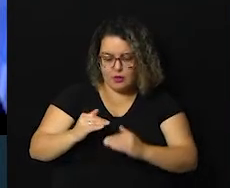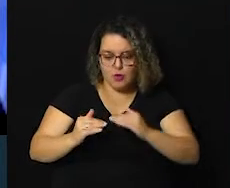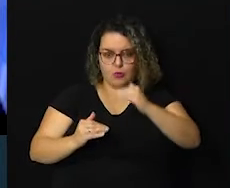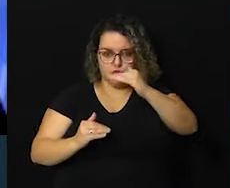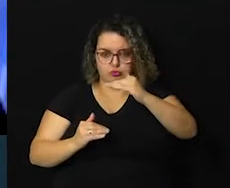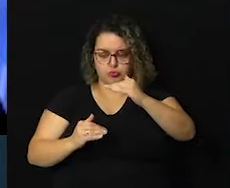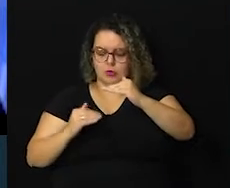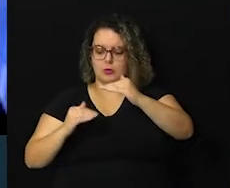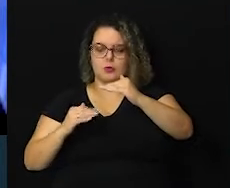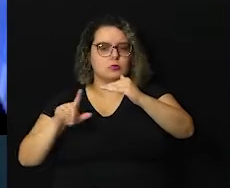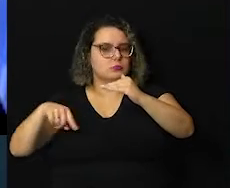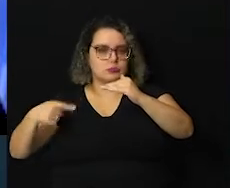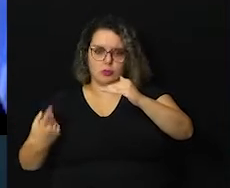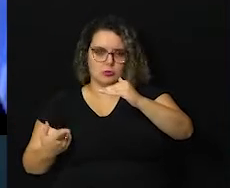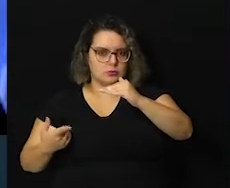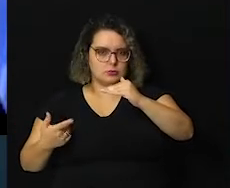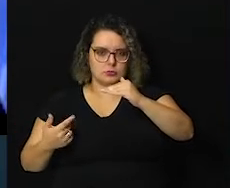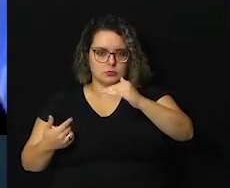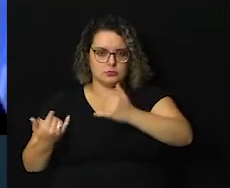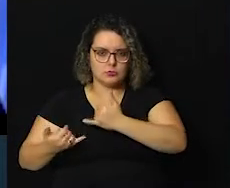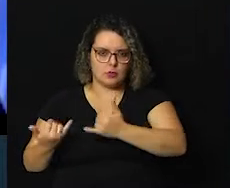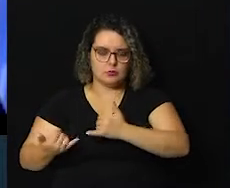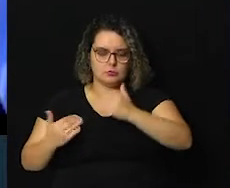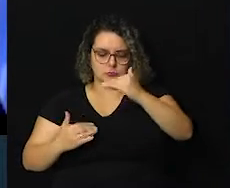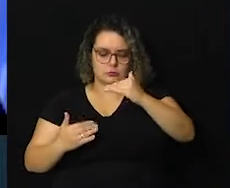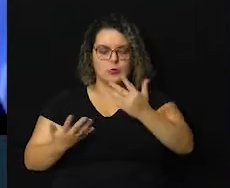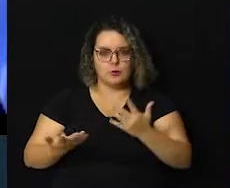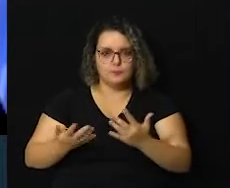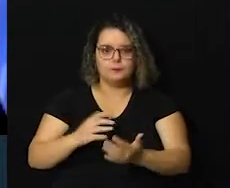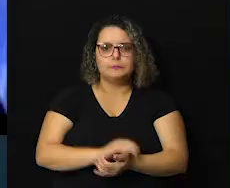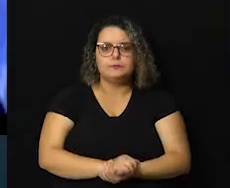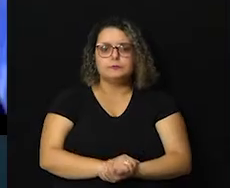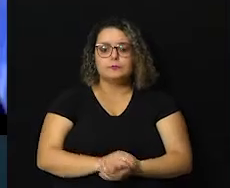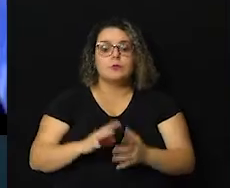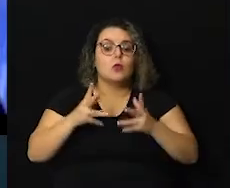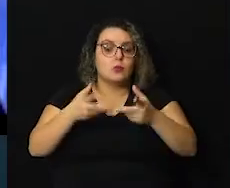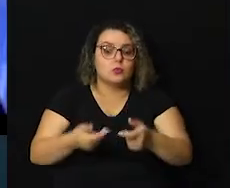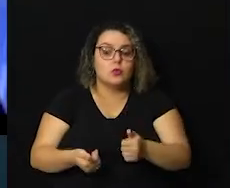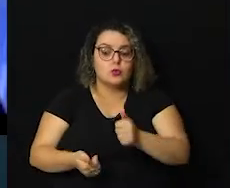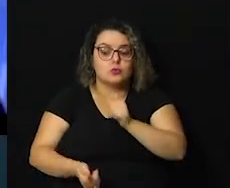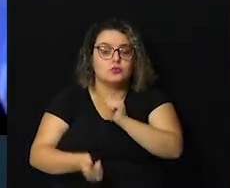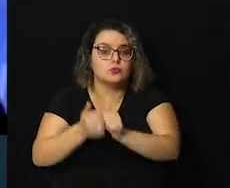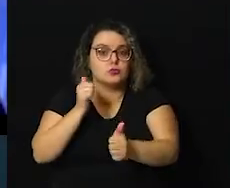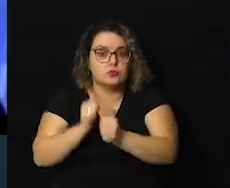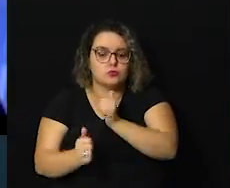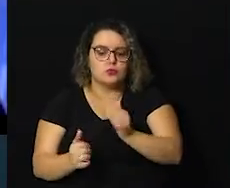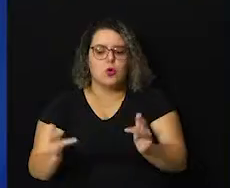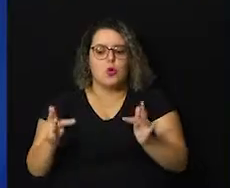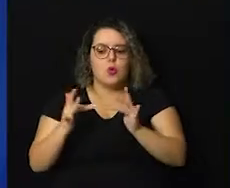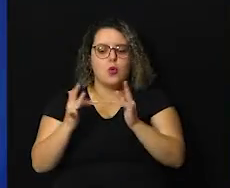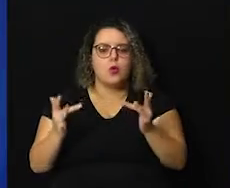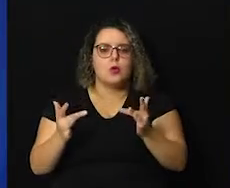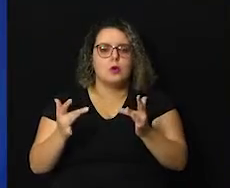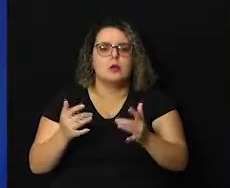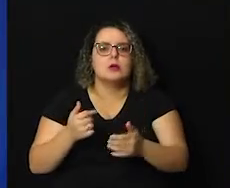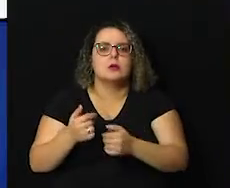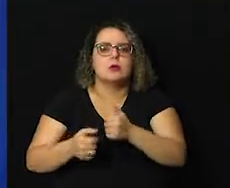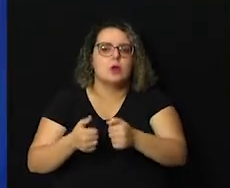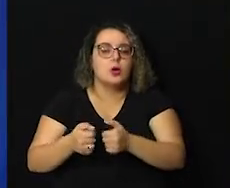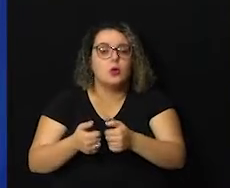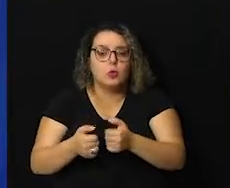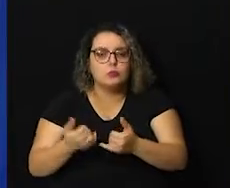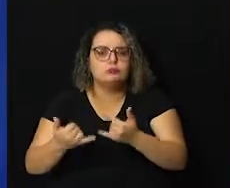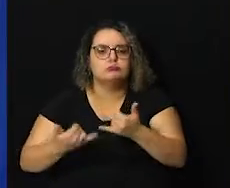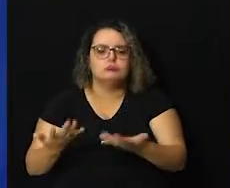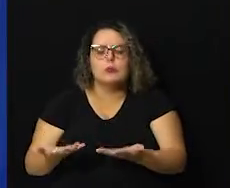é a combinação de Electronic Sports esportes eletrônicos são os esportes ligados aos jogos quando a gente